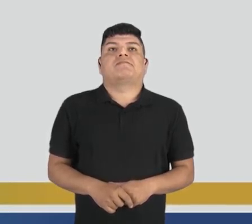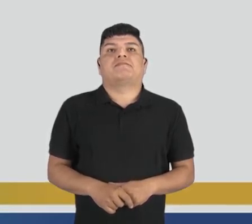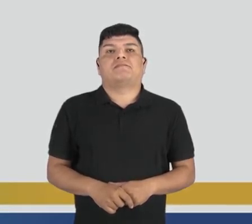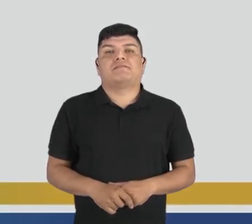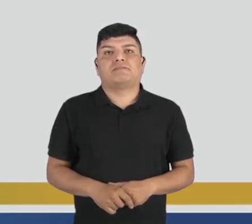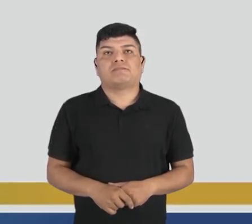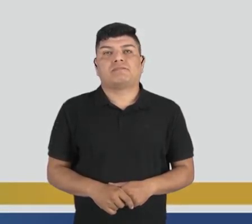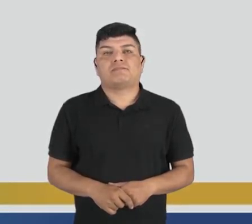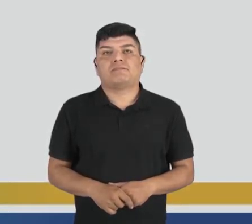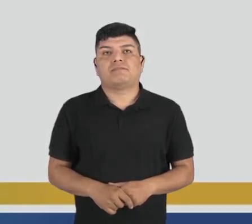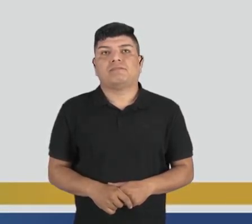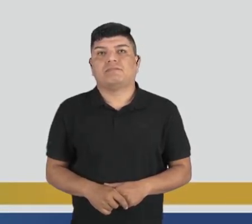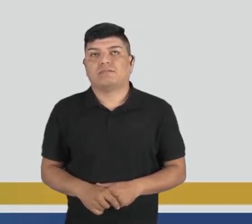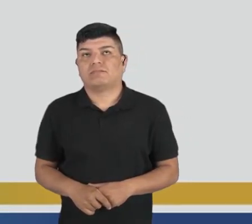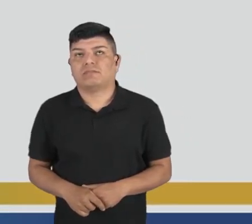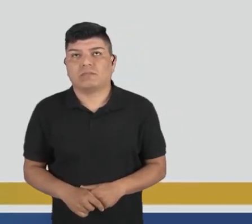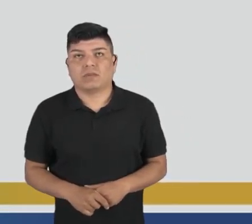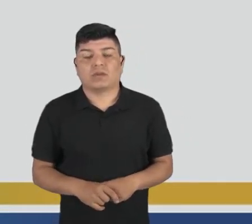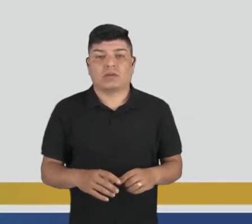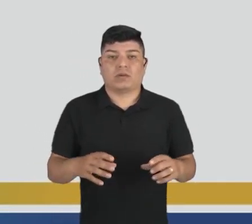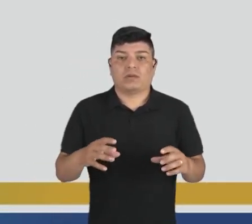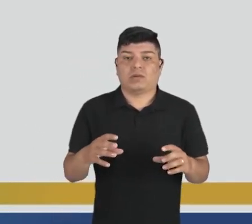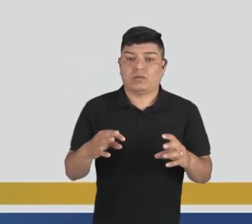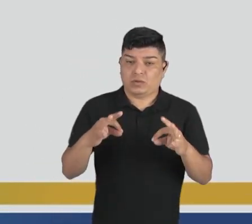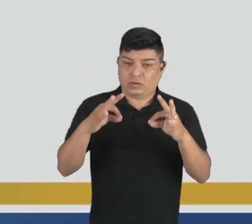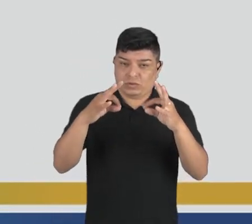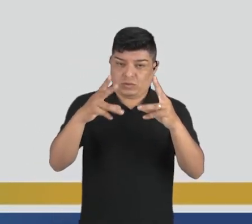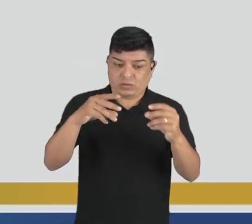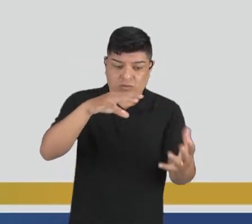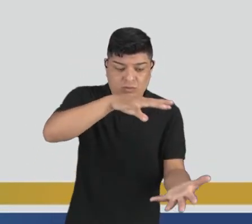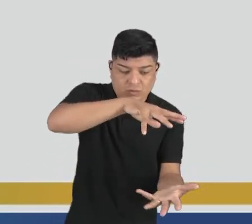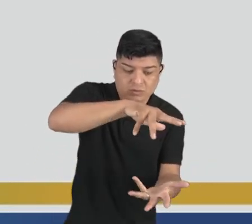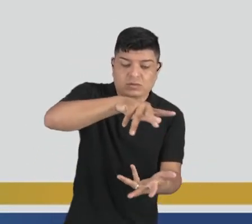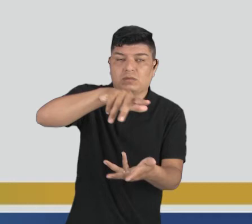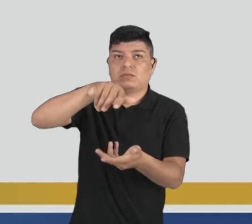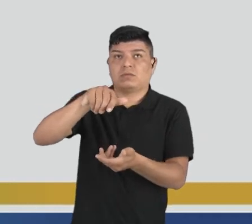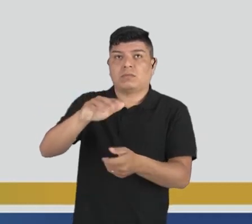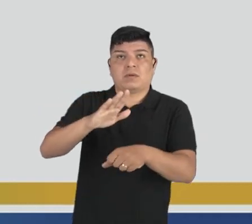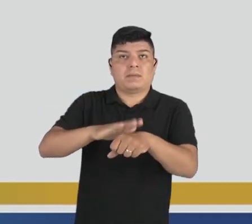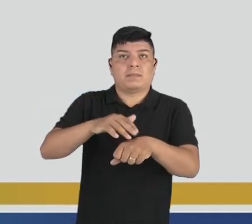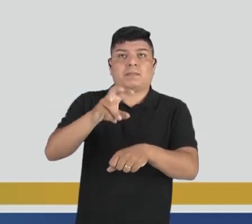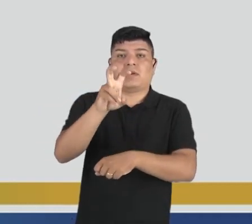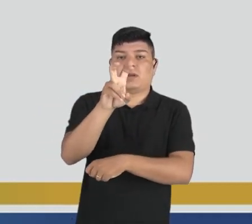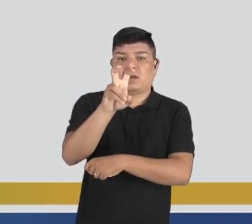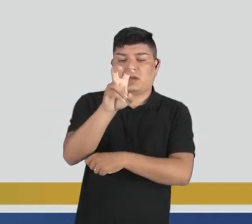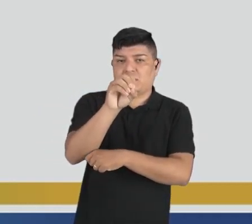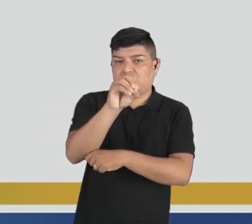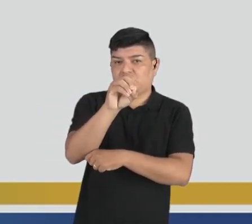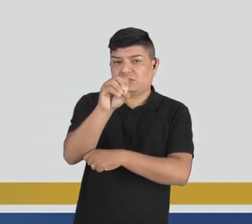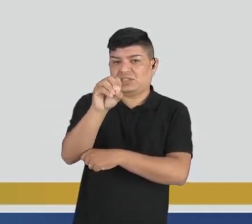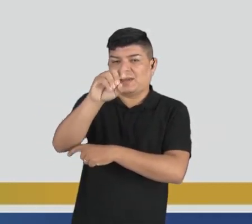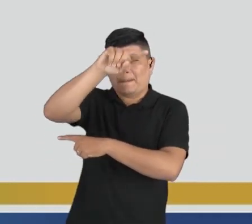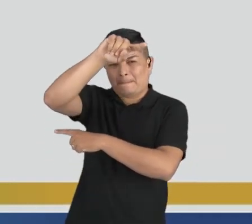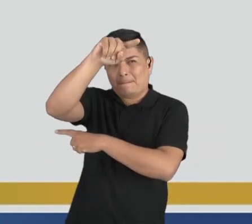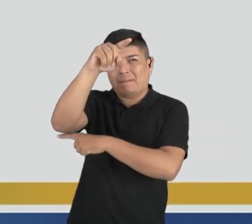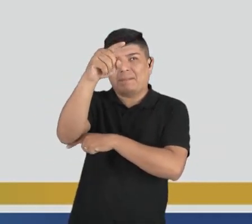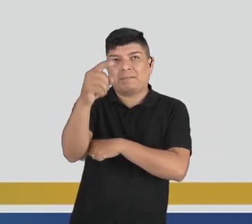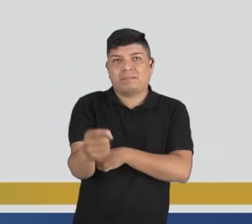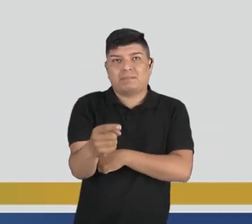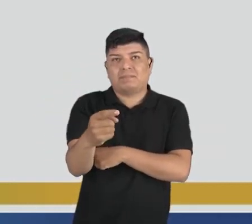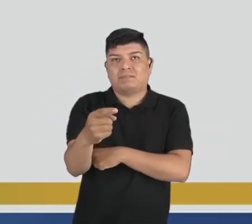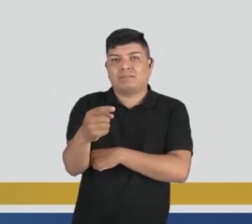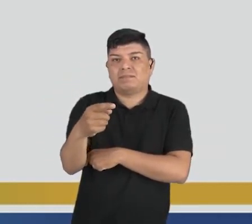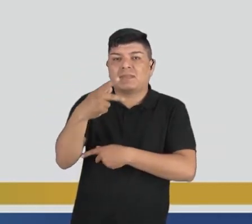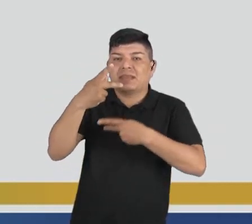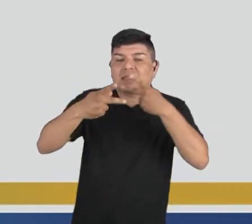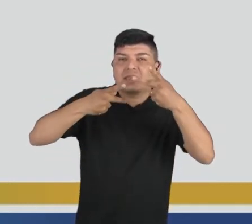tá? Olha só, em todo o mundo, mais de 500 milhões de pessoas falam espanhol, e sua grande maioria